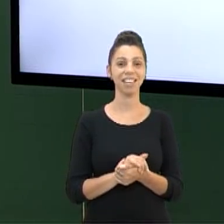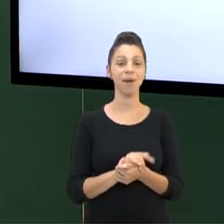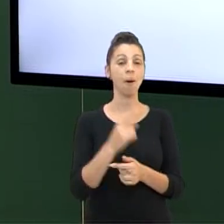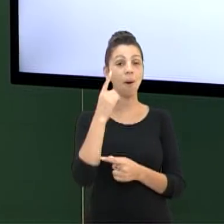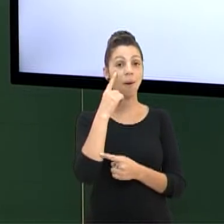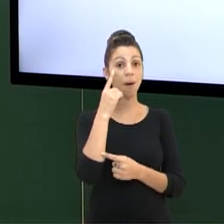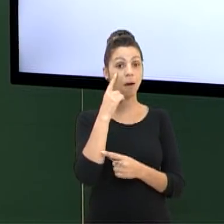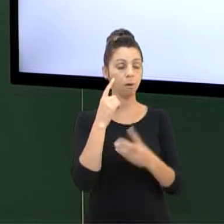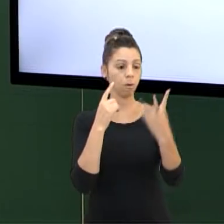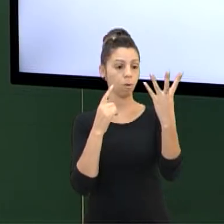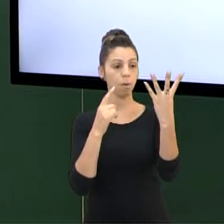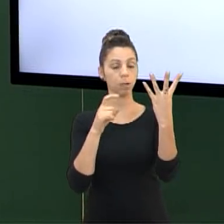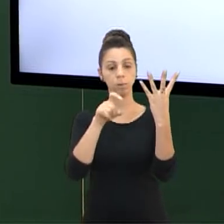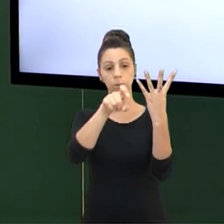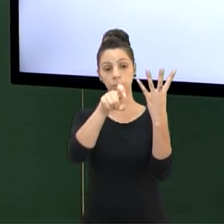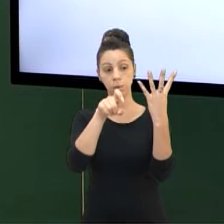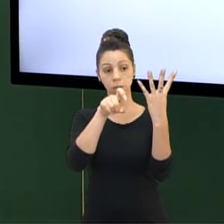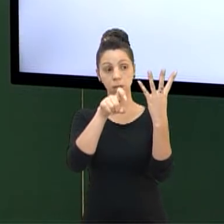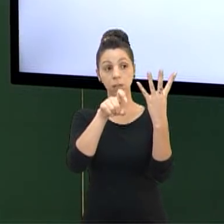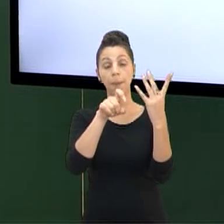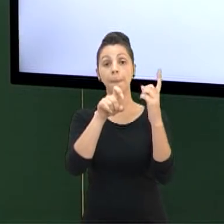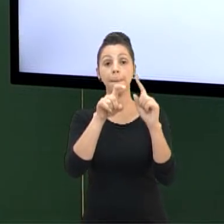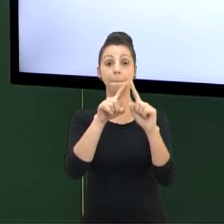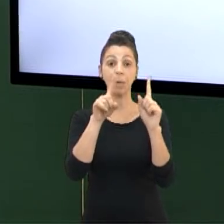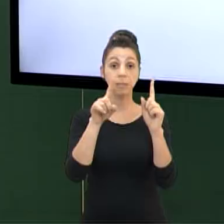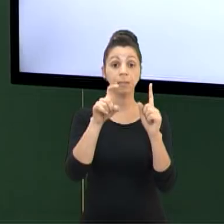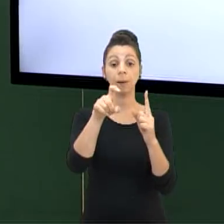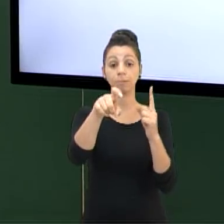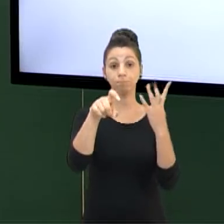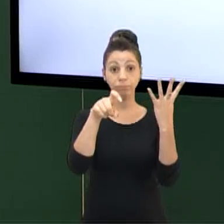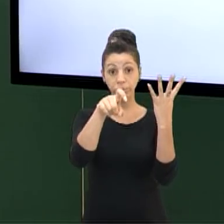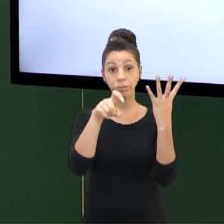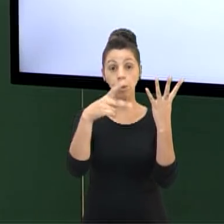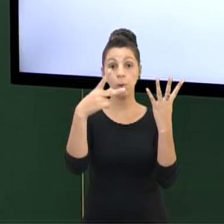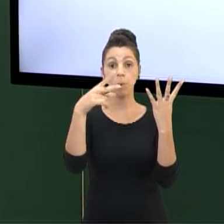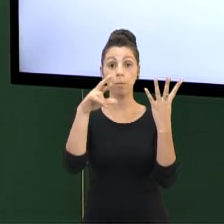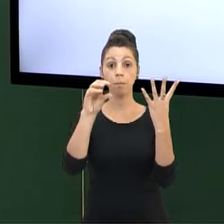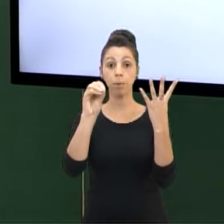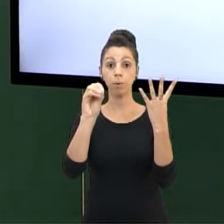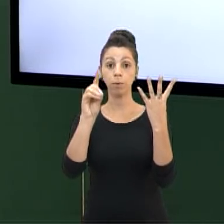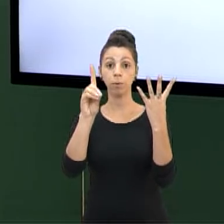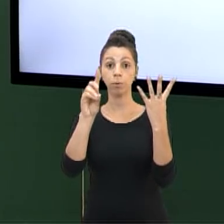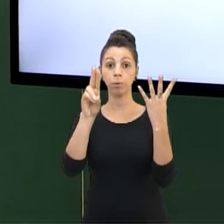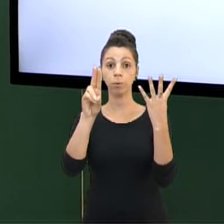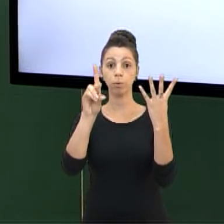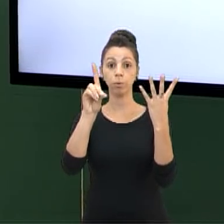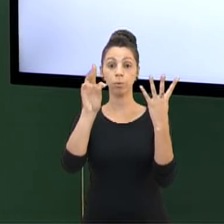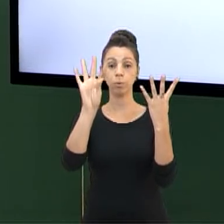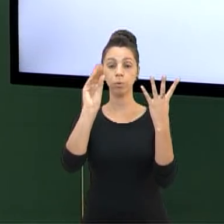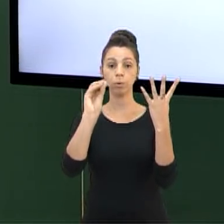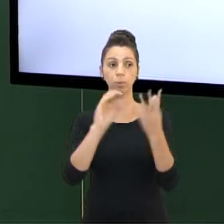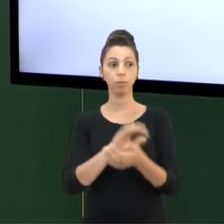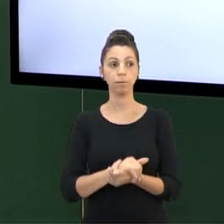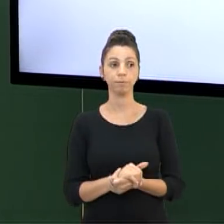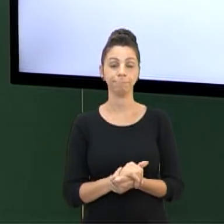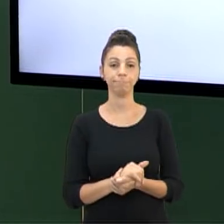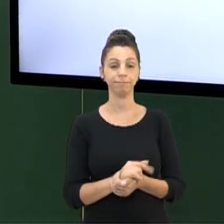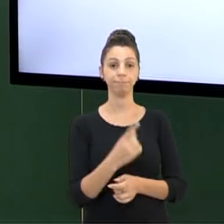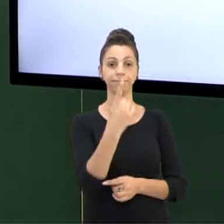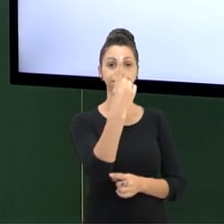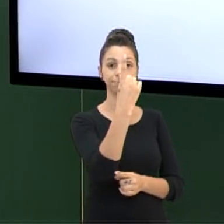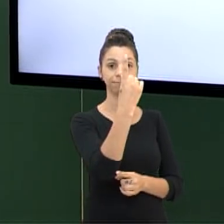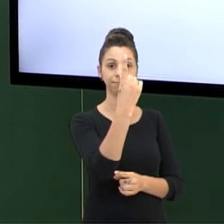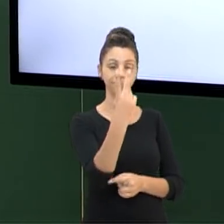produto. Tudo bem? Então, muito cuidado, tá bom? 4 vezes 3 é 12. 12